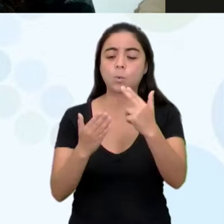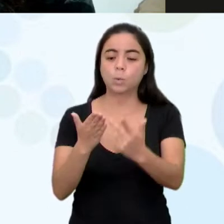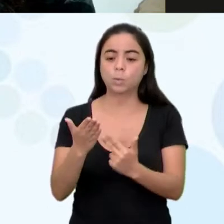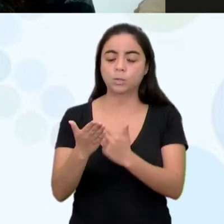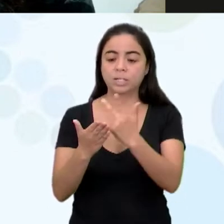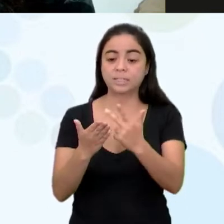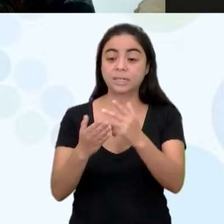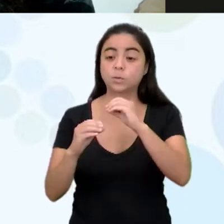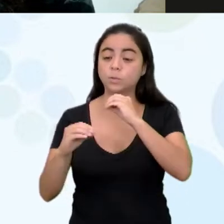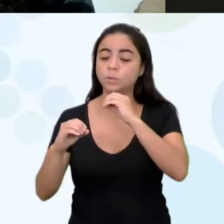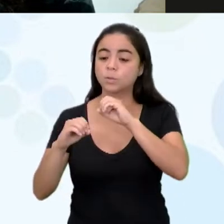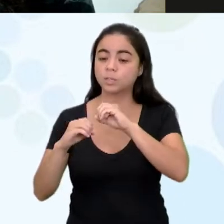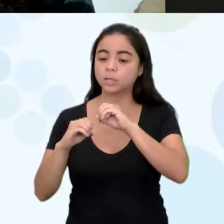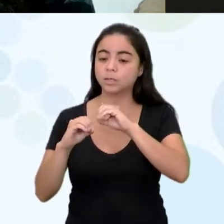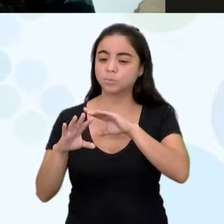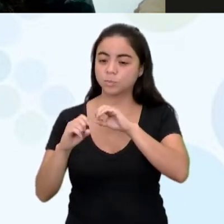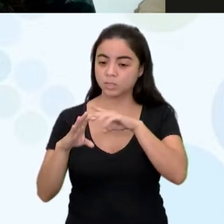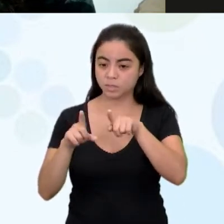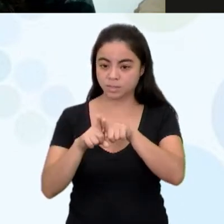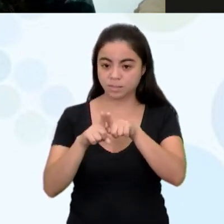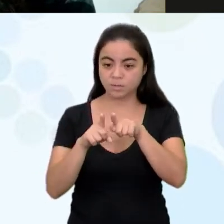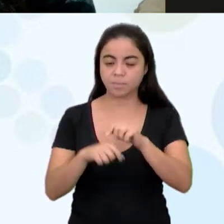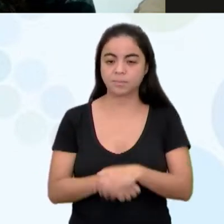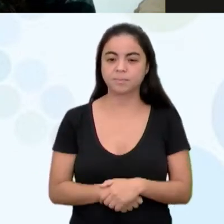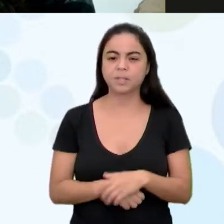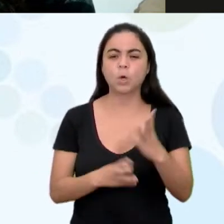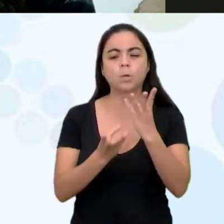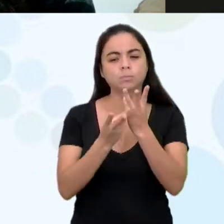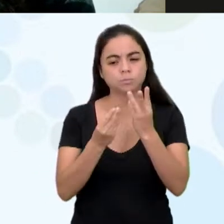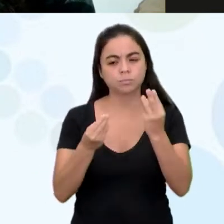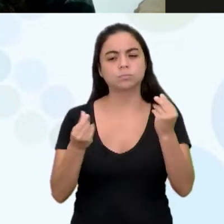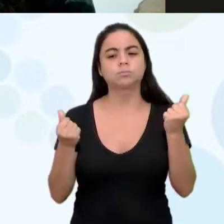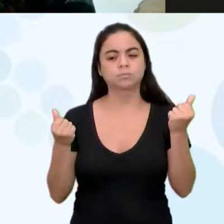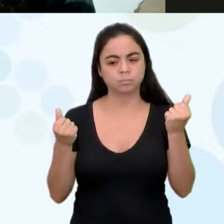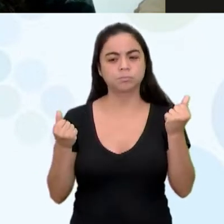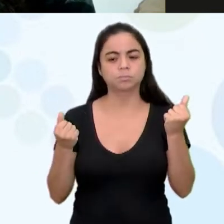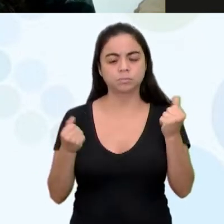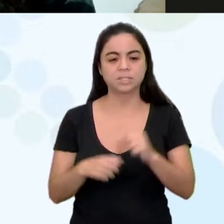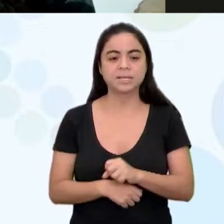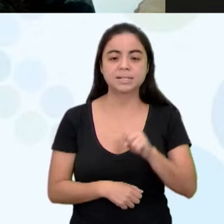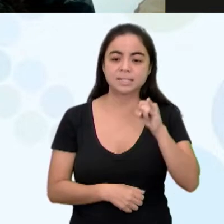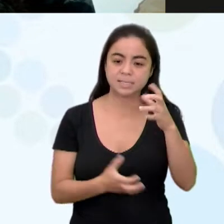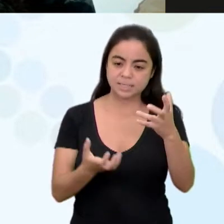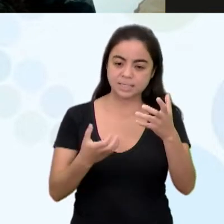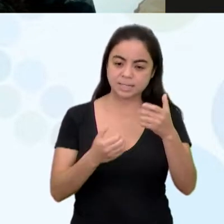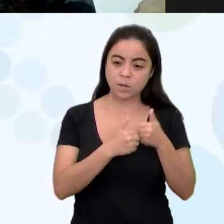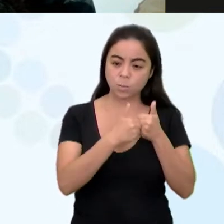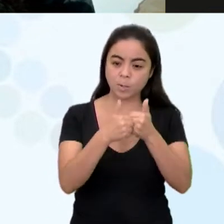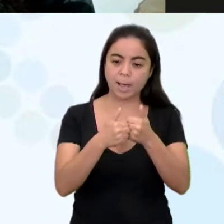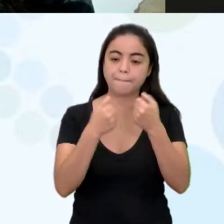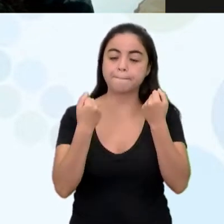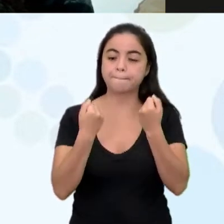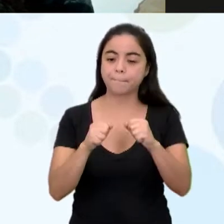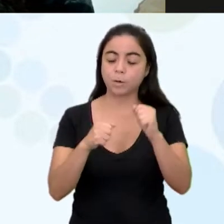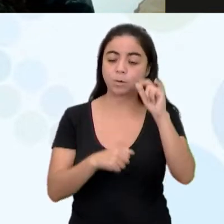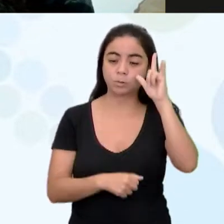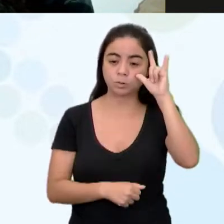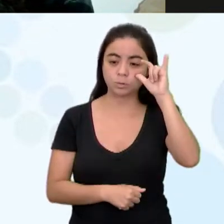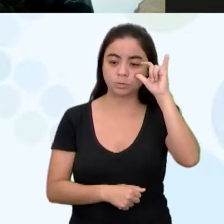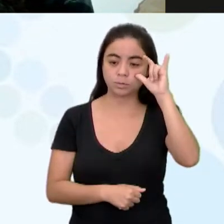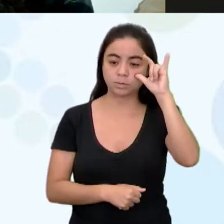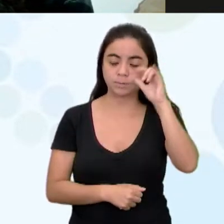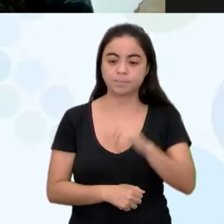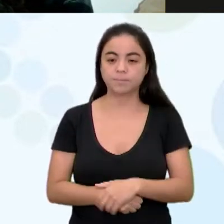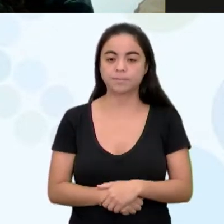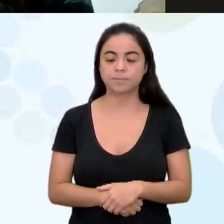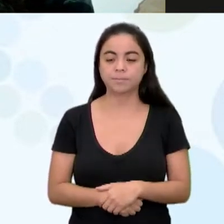com a mensagem, né? E o material dele é riquíssimo, né? Quem quiser acompanhar depois, pode entrar lá no Instagram, que tem o